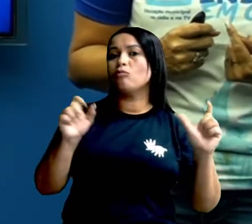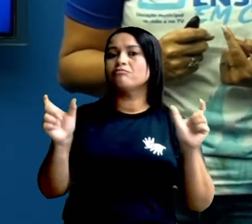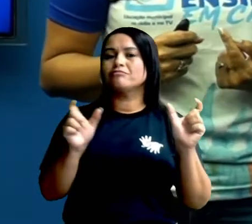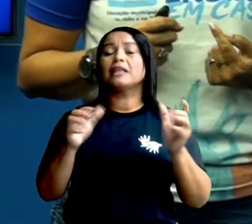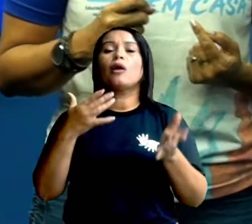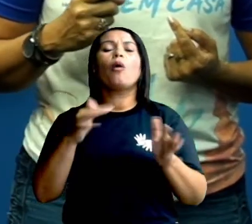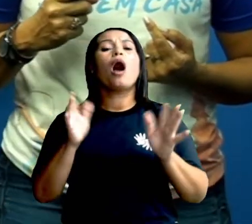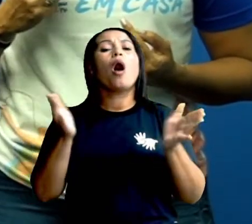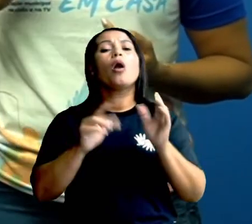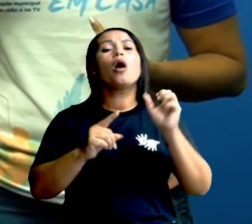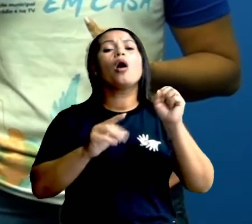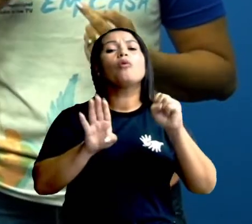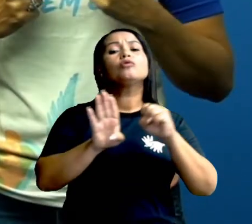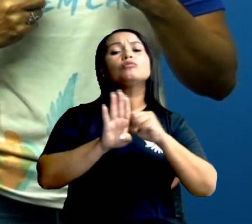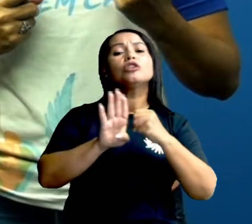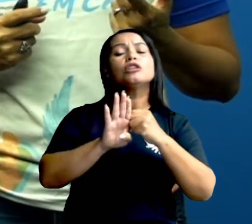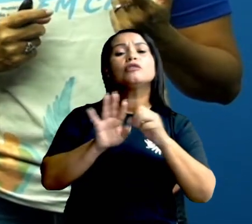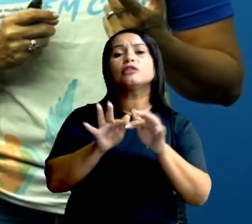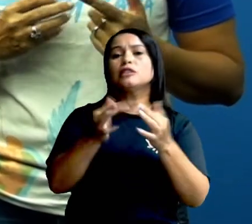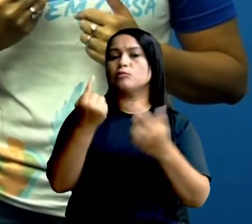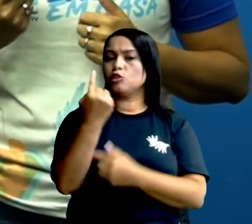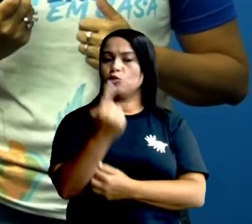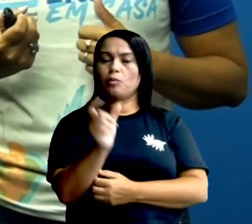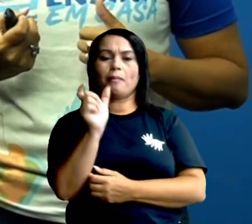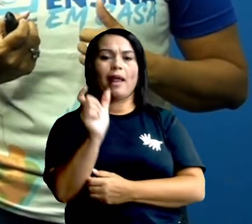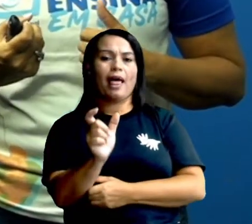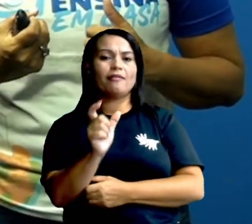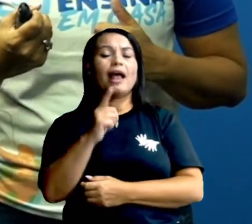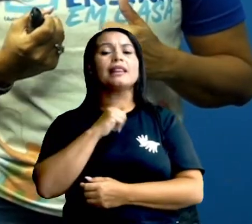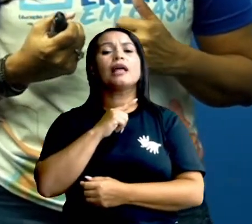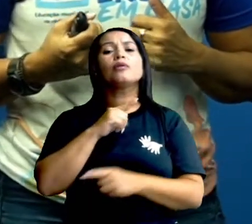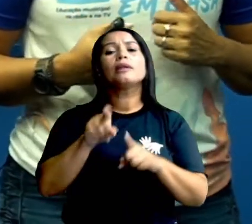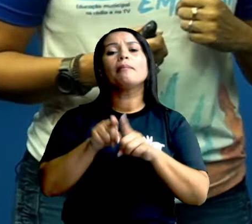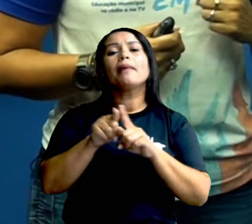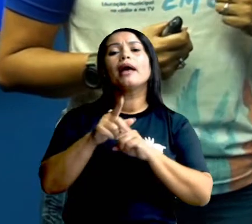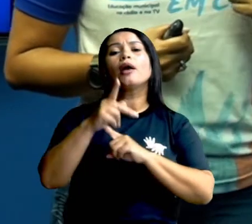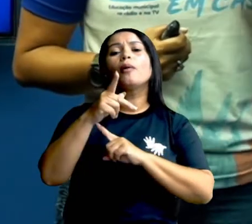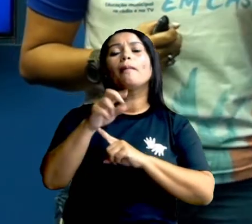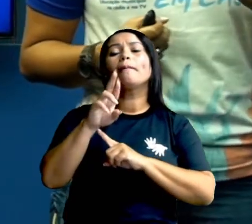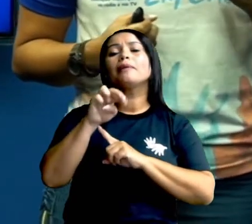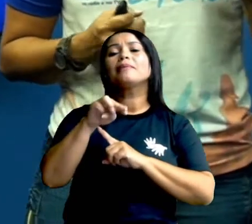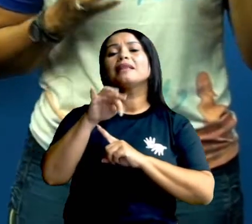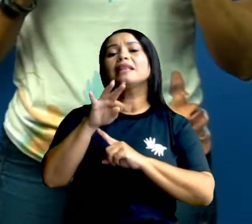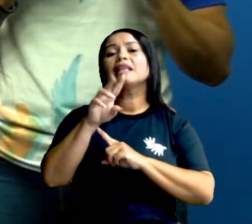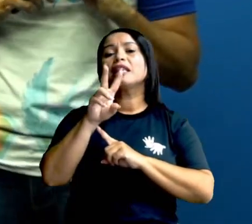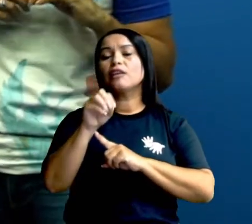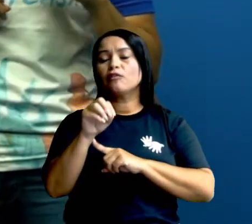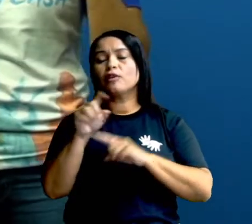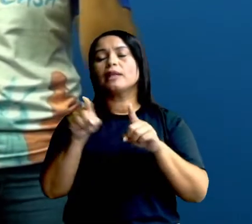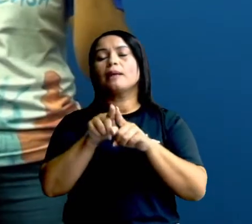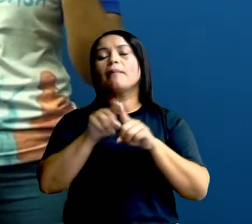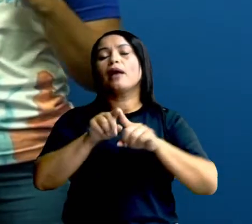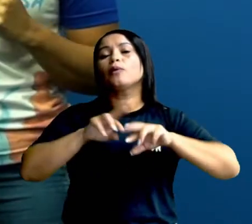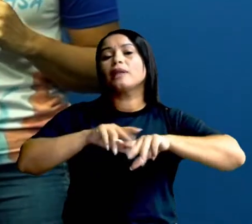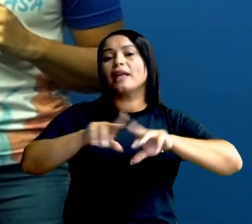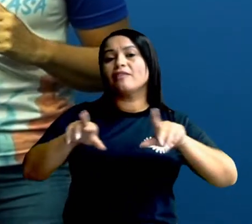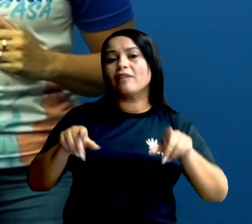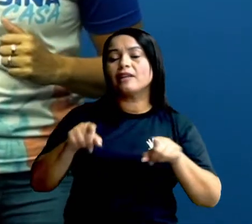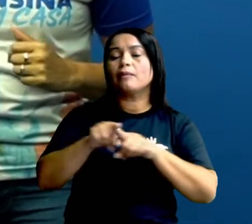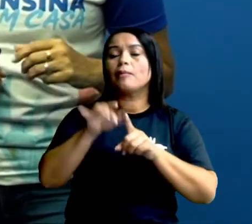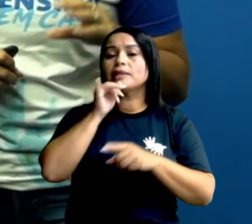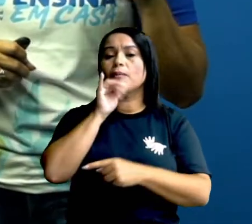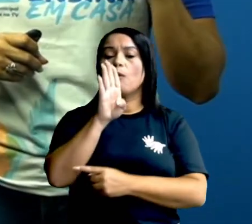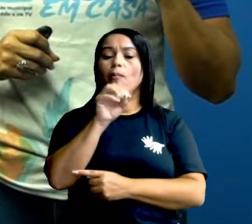única palavra. O primitivo e o derivado, tá? O primitivo, por exemplo, eu vou usar a palavra